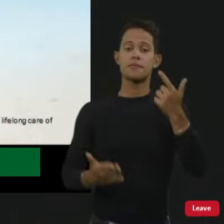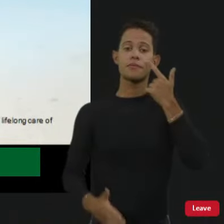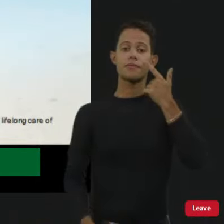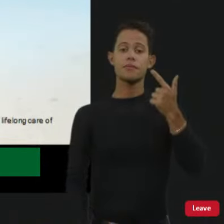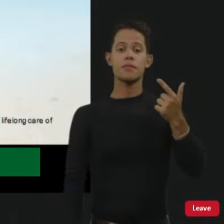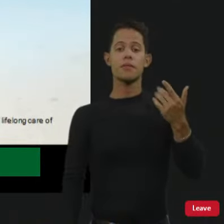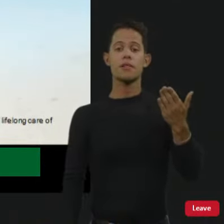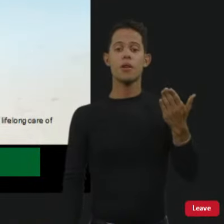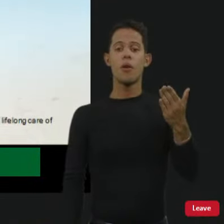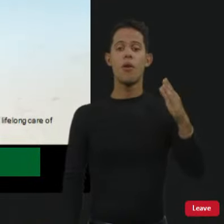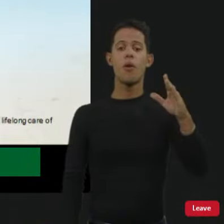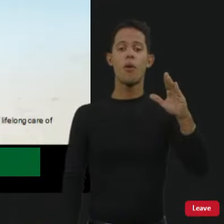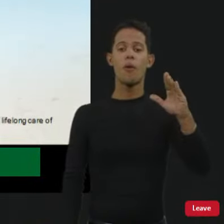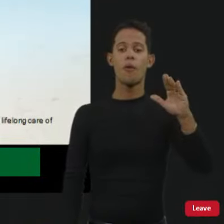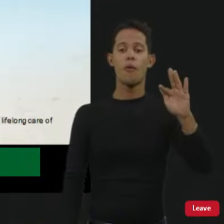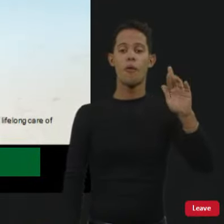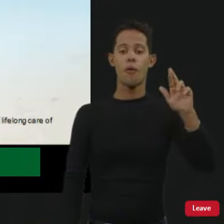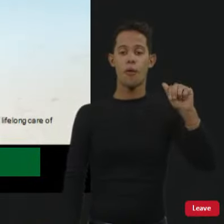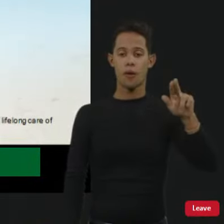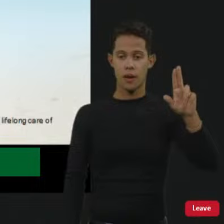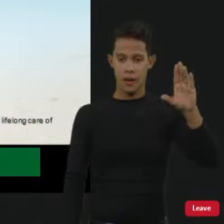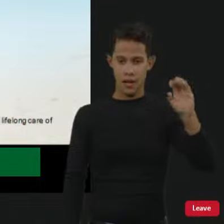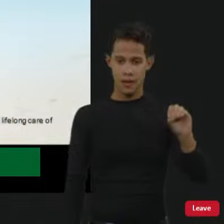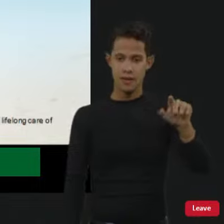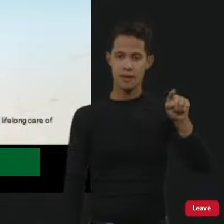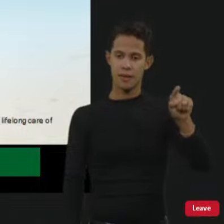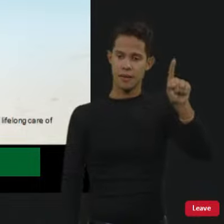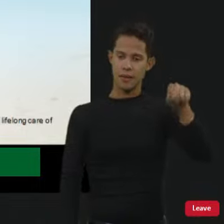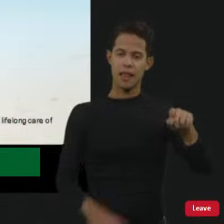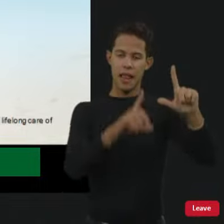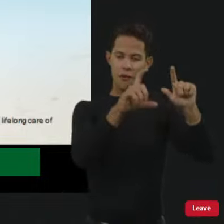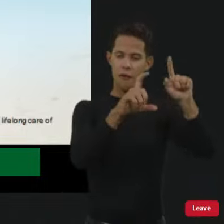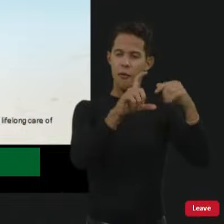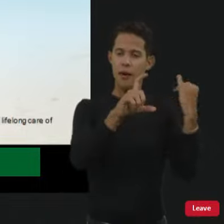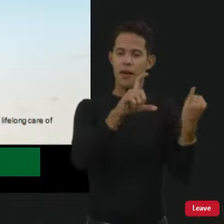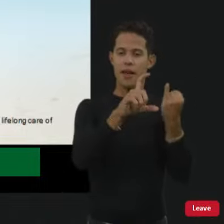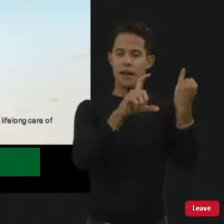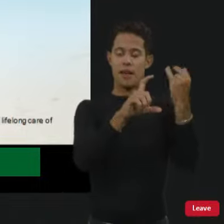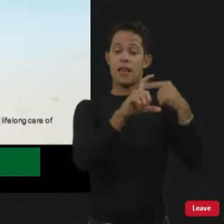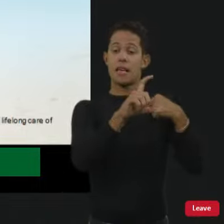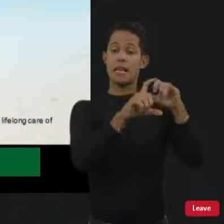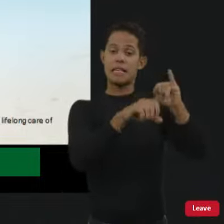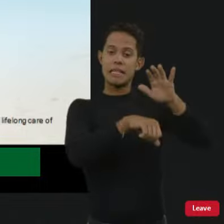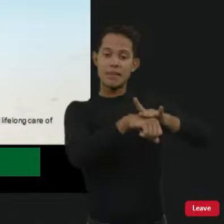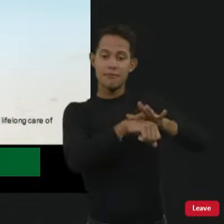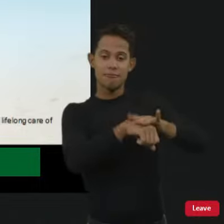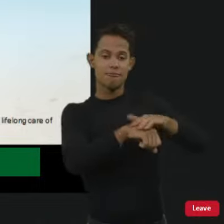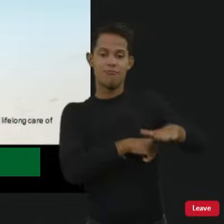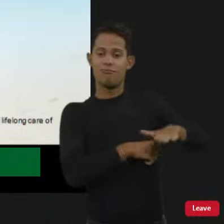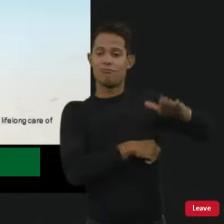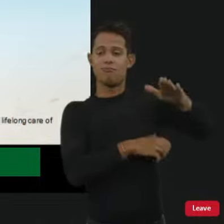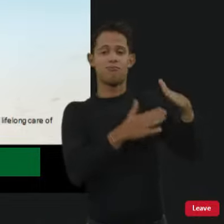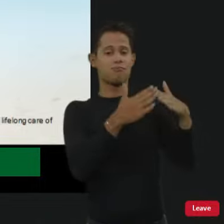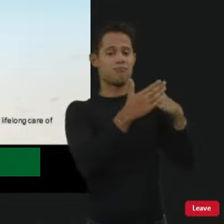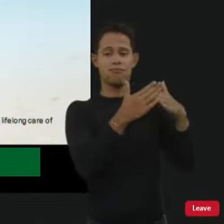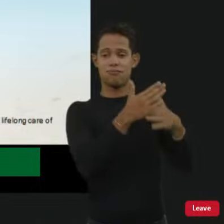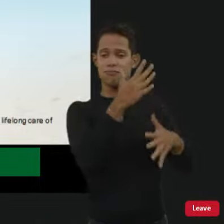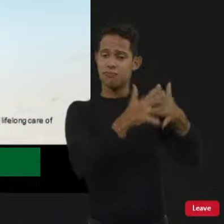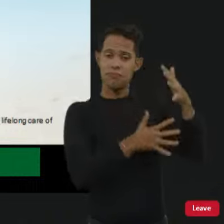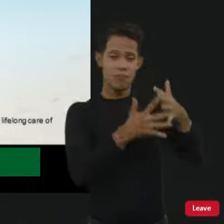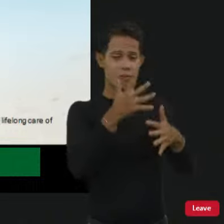é um forame extremamente importante, que na acondroplasia ele não cresce. E aí eu vou comprimir artérias. E com isso